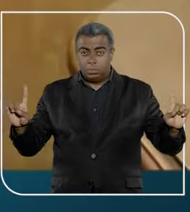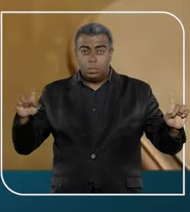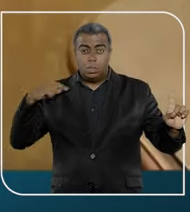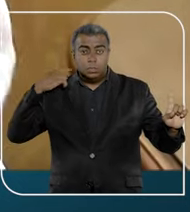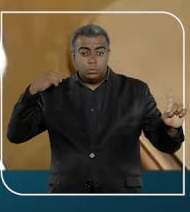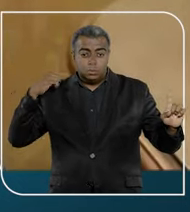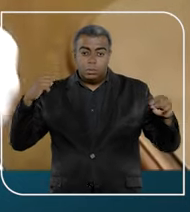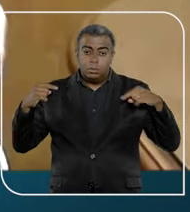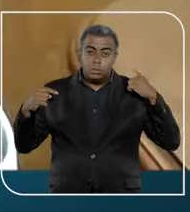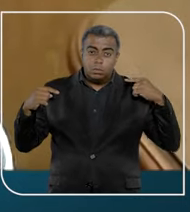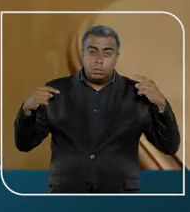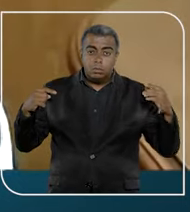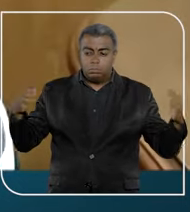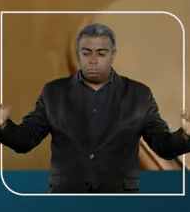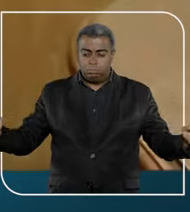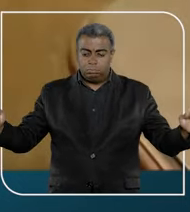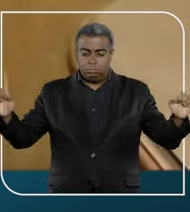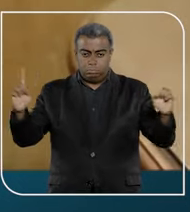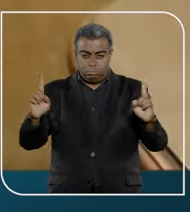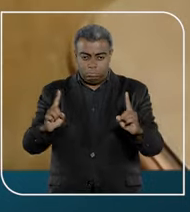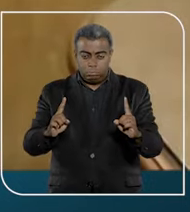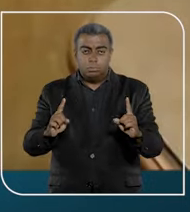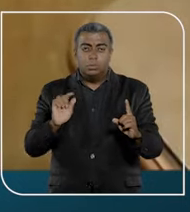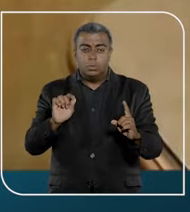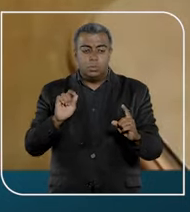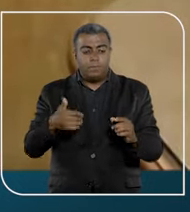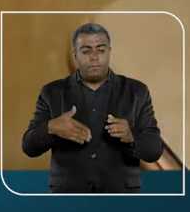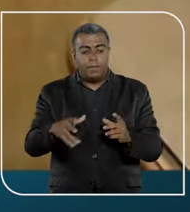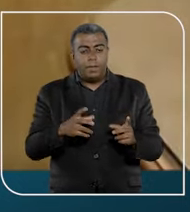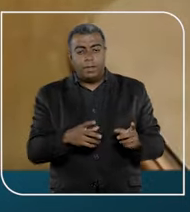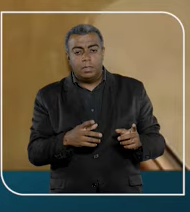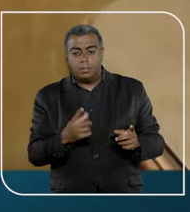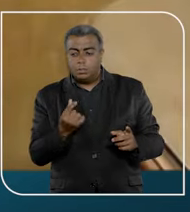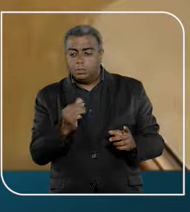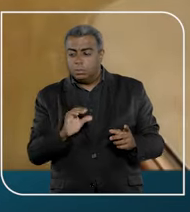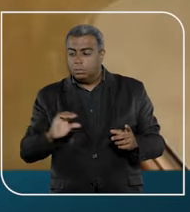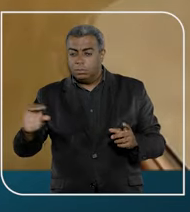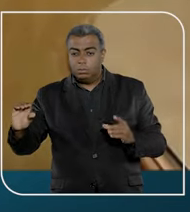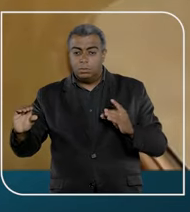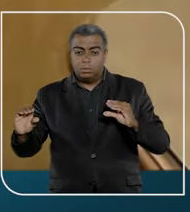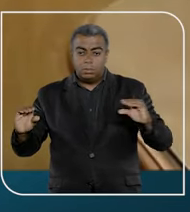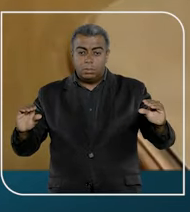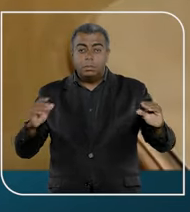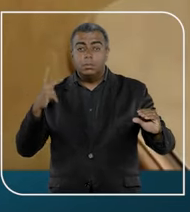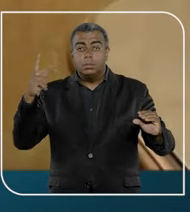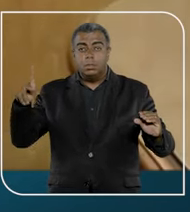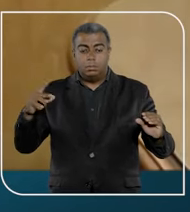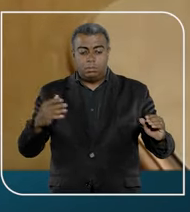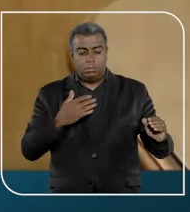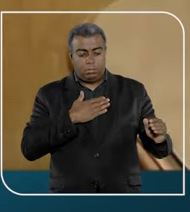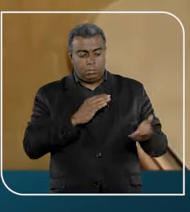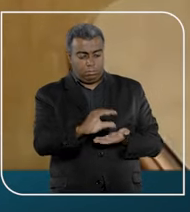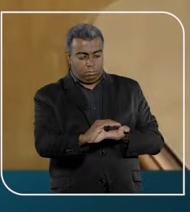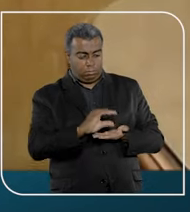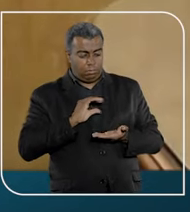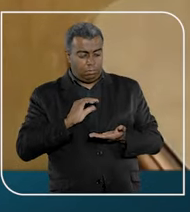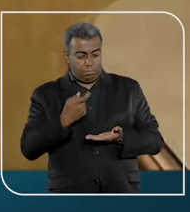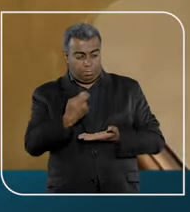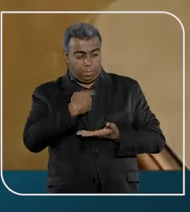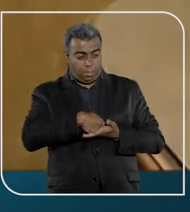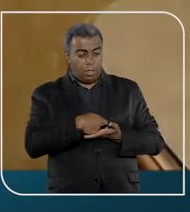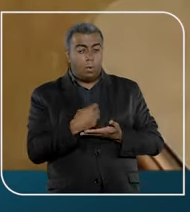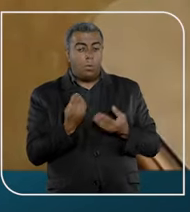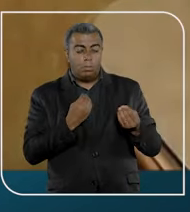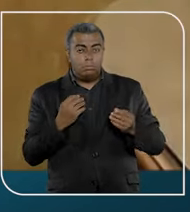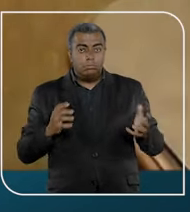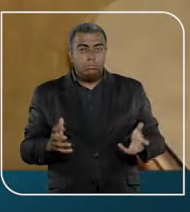marido. E os dois advogados promoveram execuções dos seus honorários para